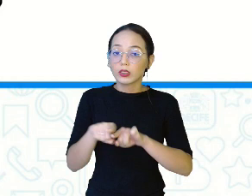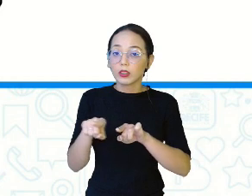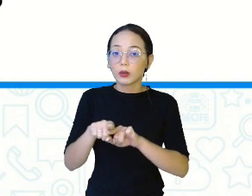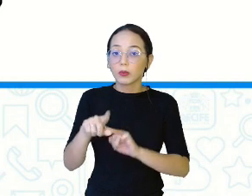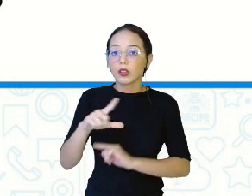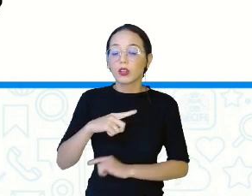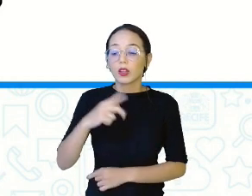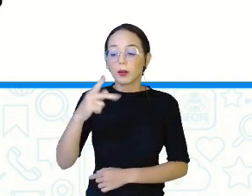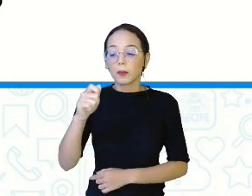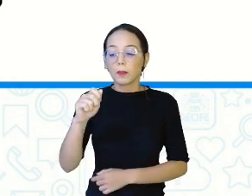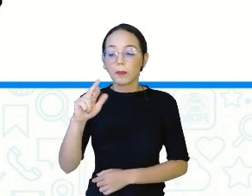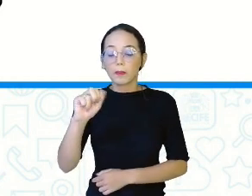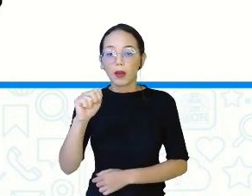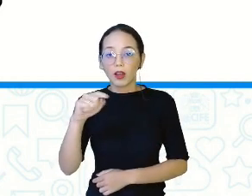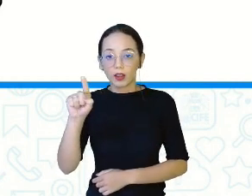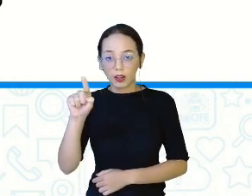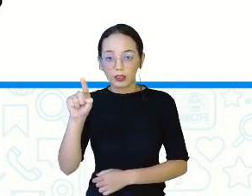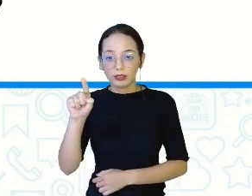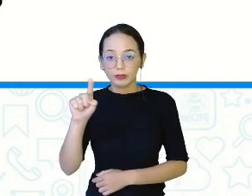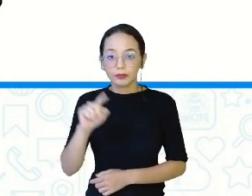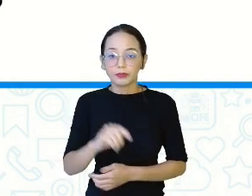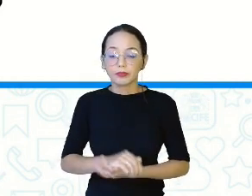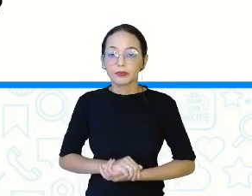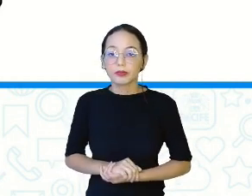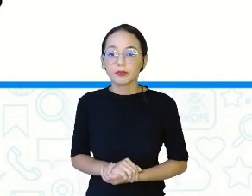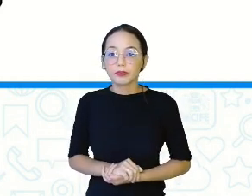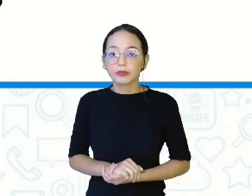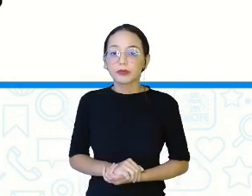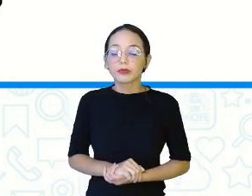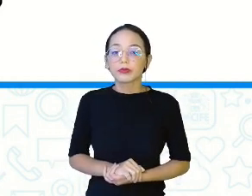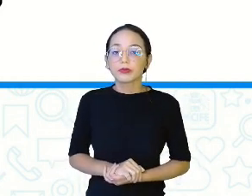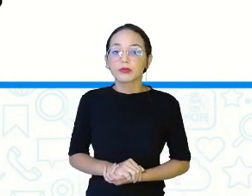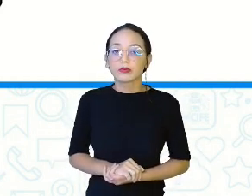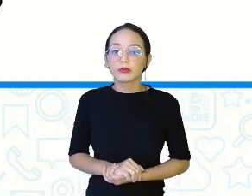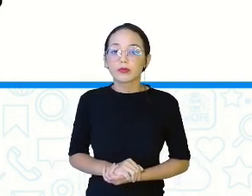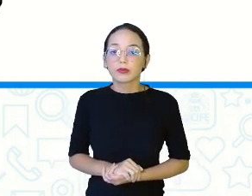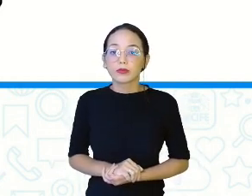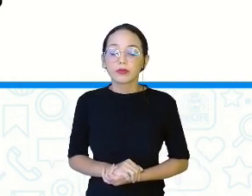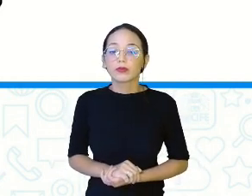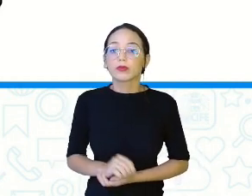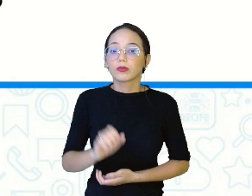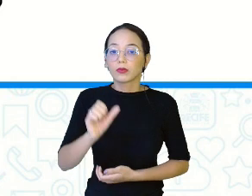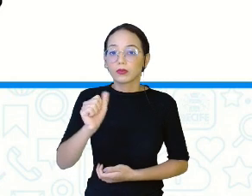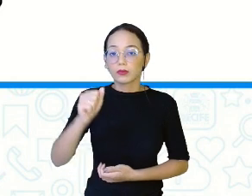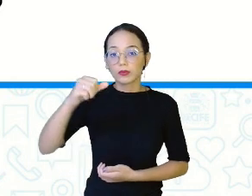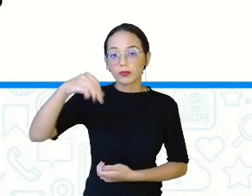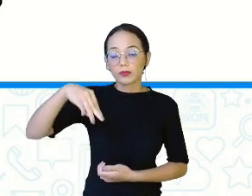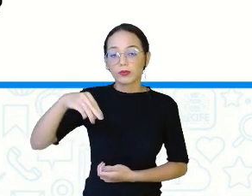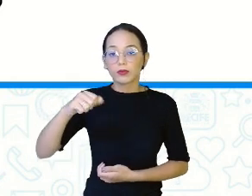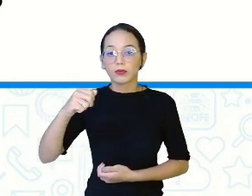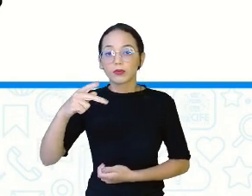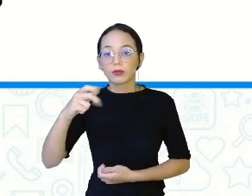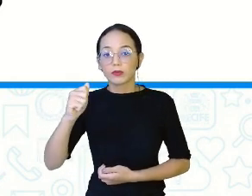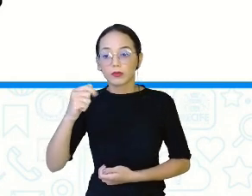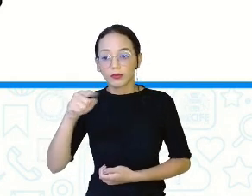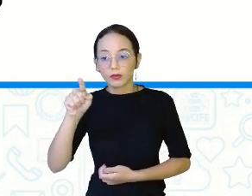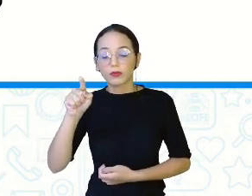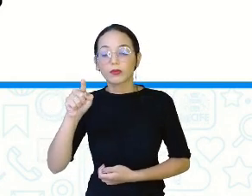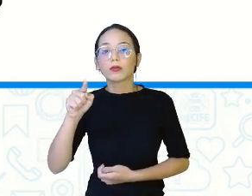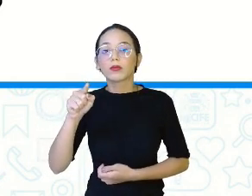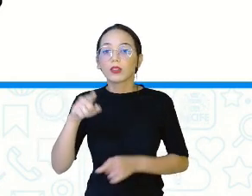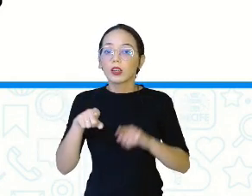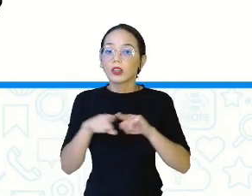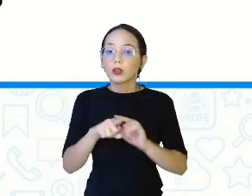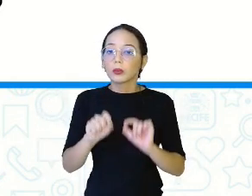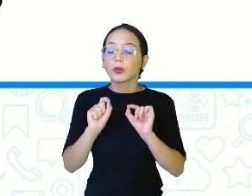o Pará. Acima do Pará, nós temos o Amapá. E logo ao lado do